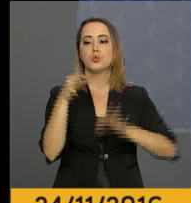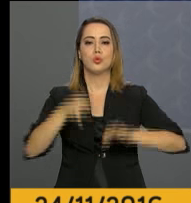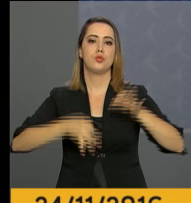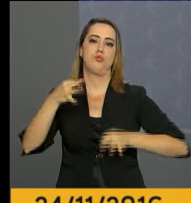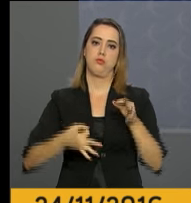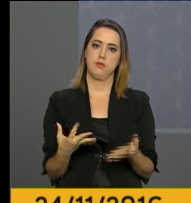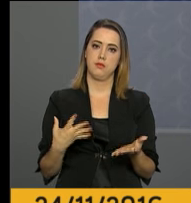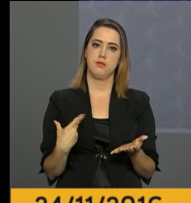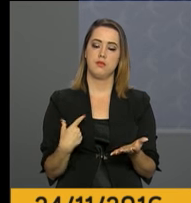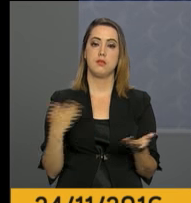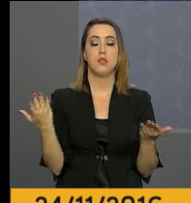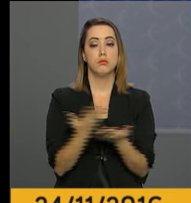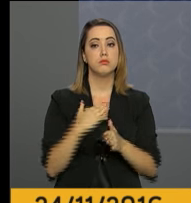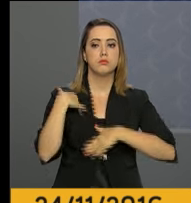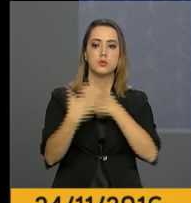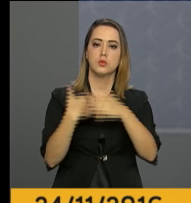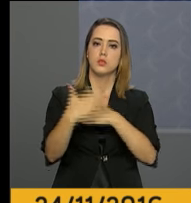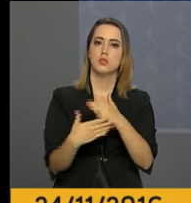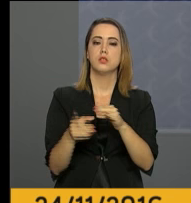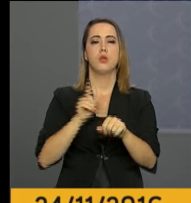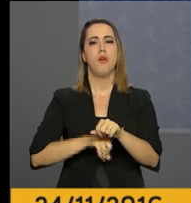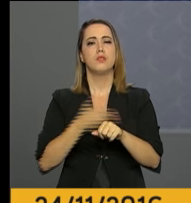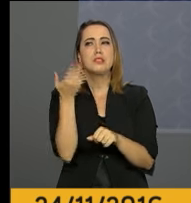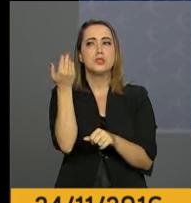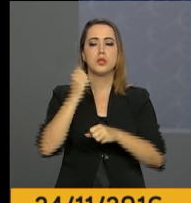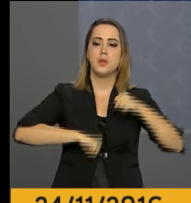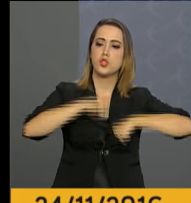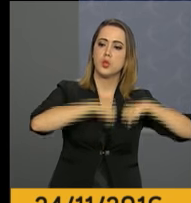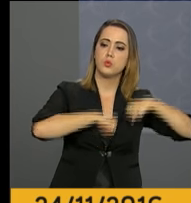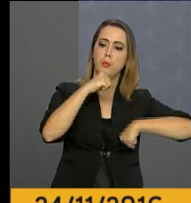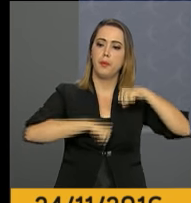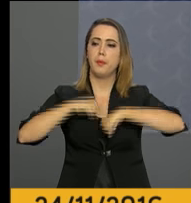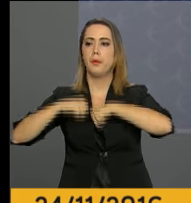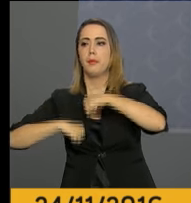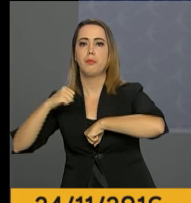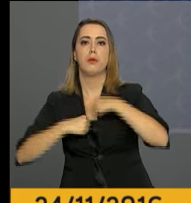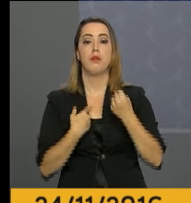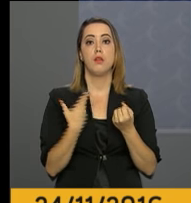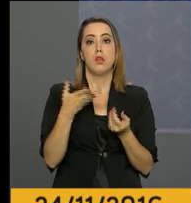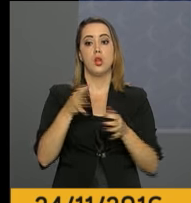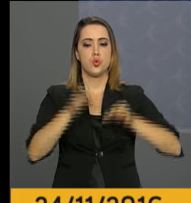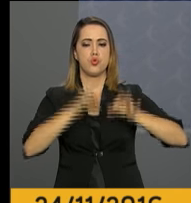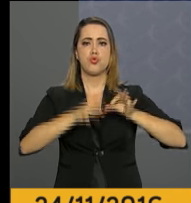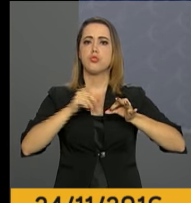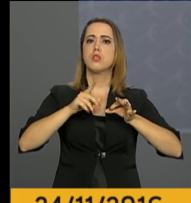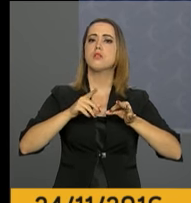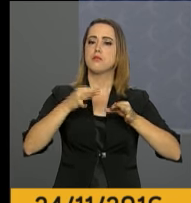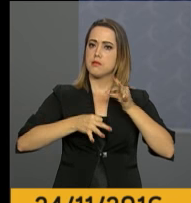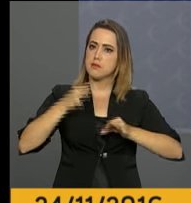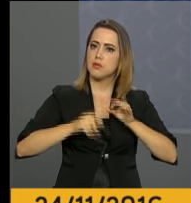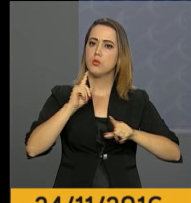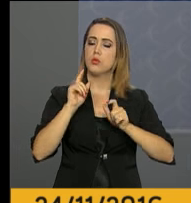realidade no período de avanço da da industrialização por exemplo a ação de Nossa Justiça o trabalho mostrou-se